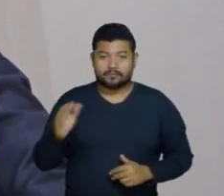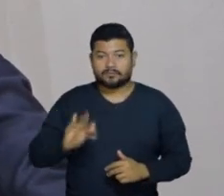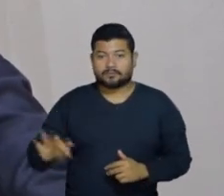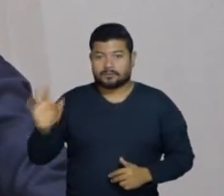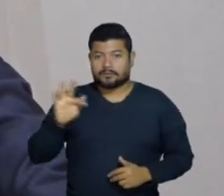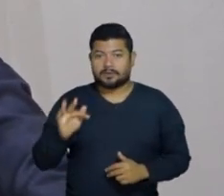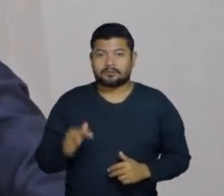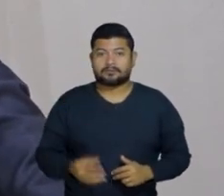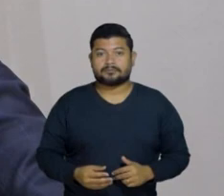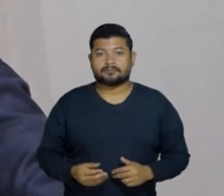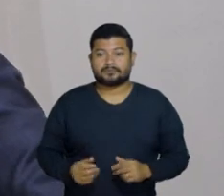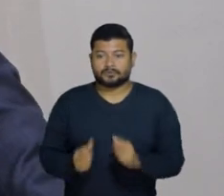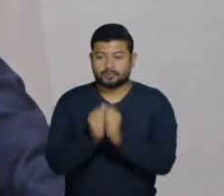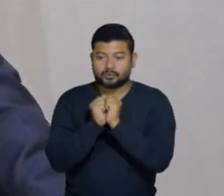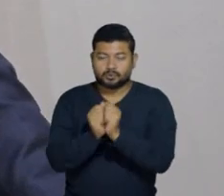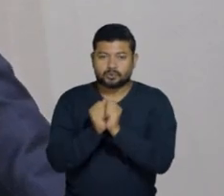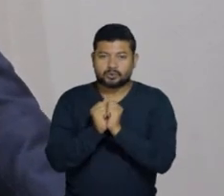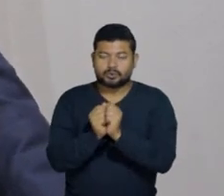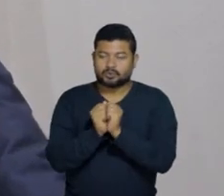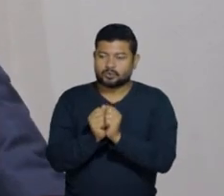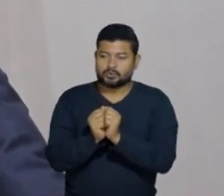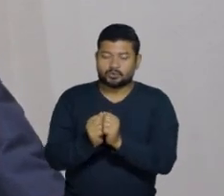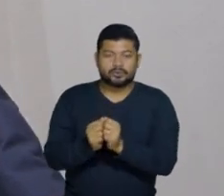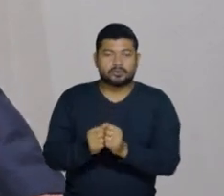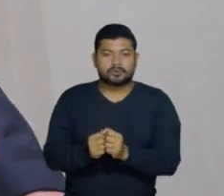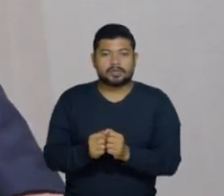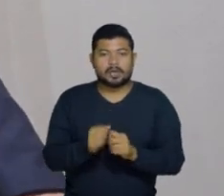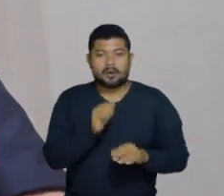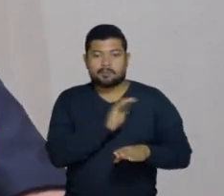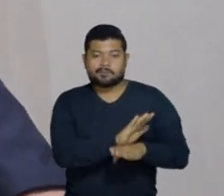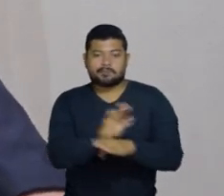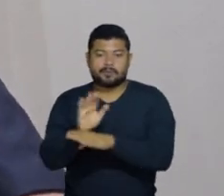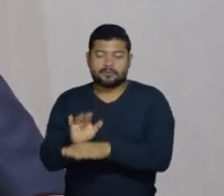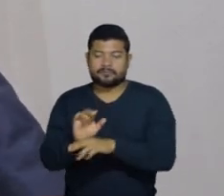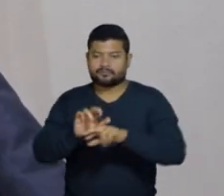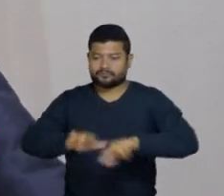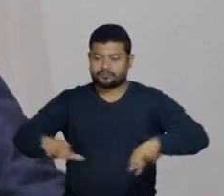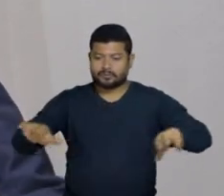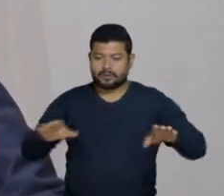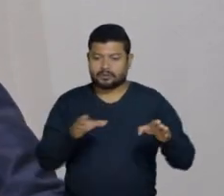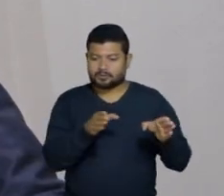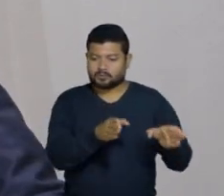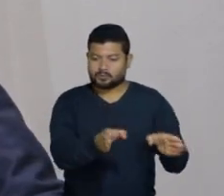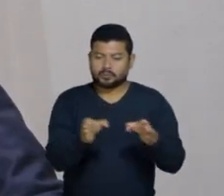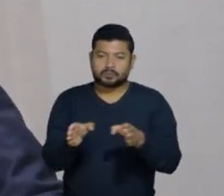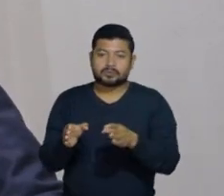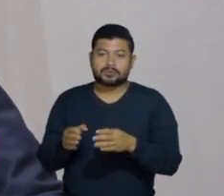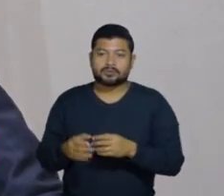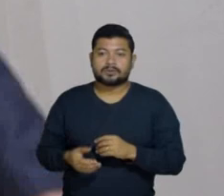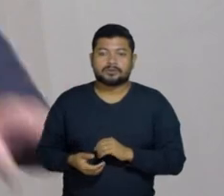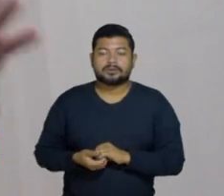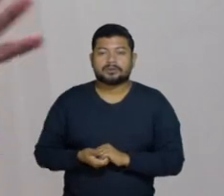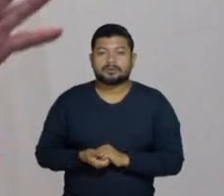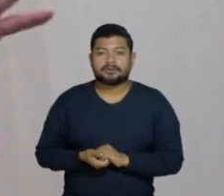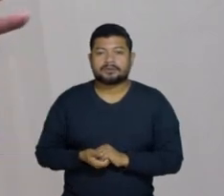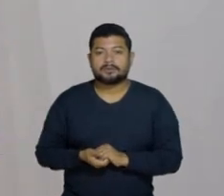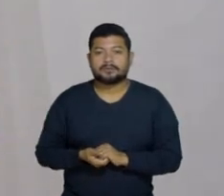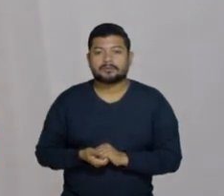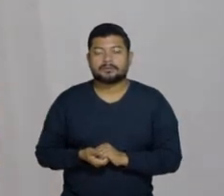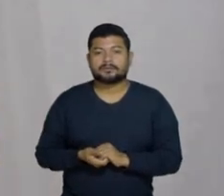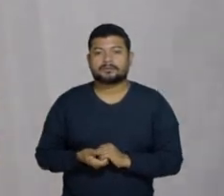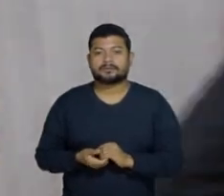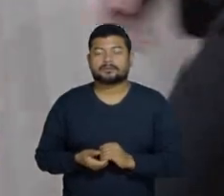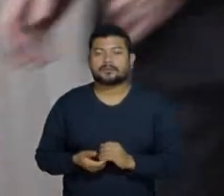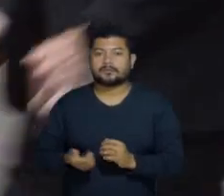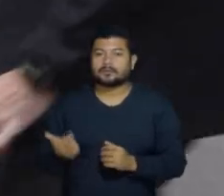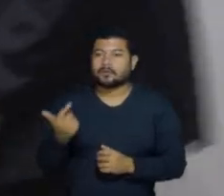em várias dimensões no nosso Estado de Santa Catarina. E um outro momento